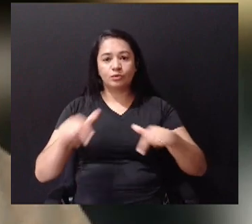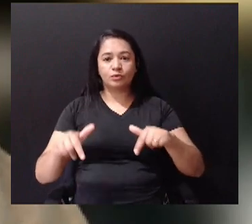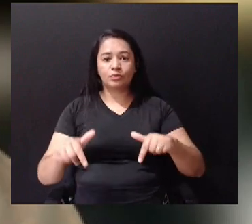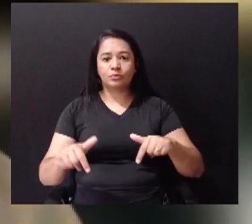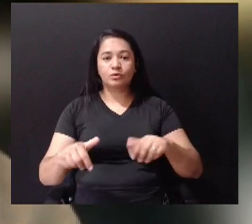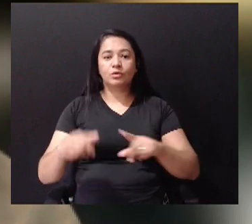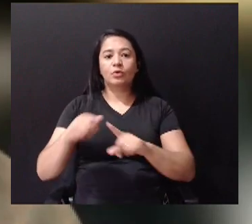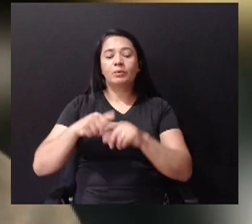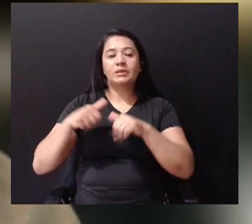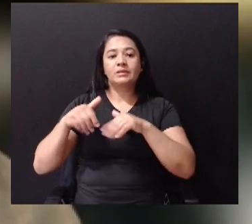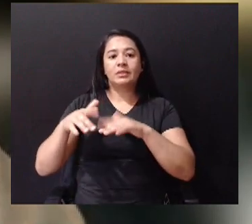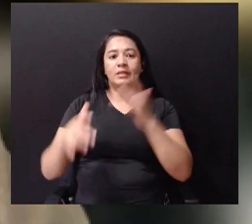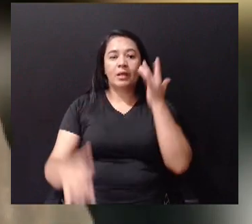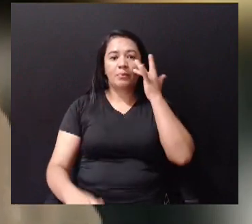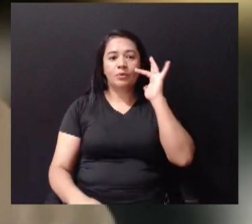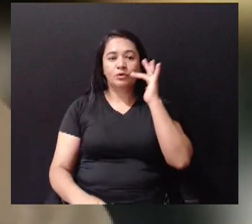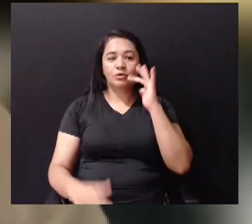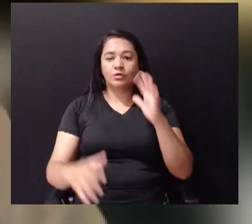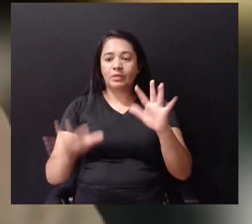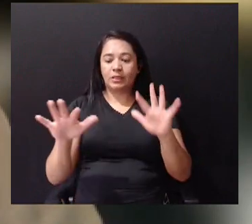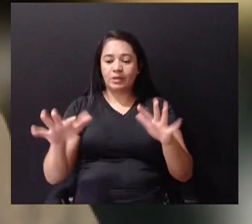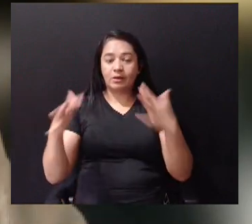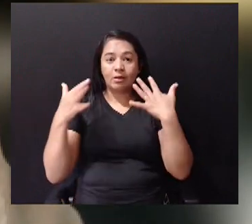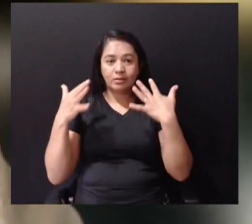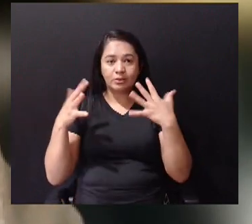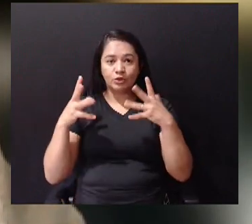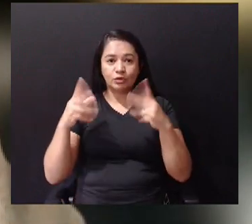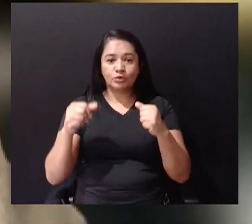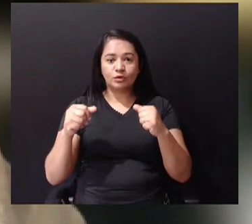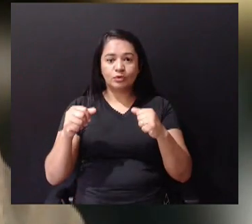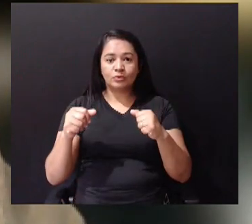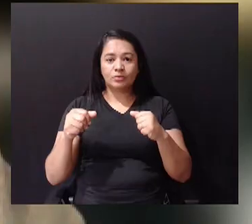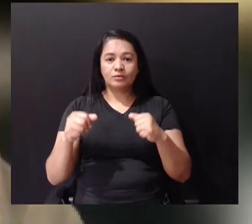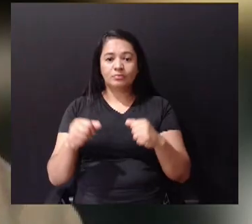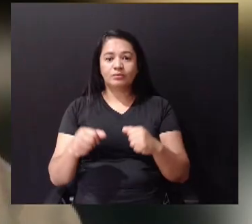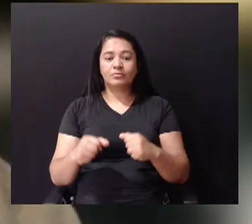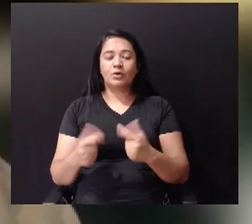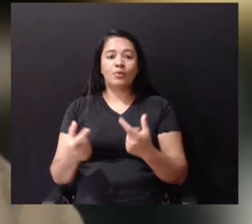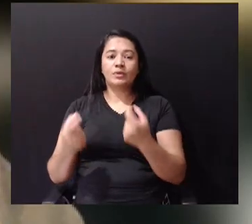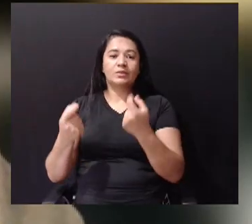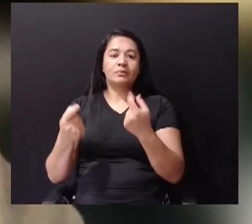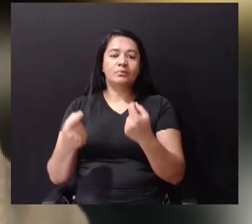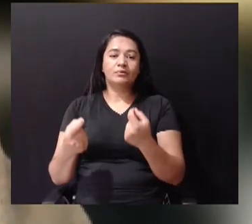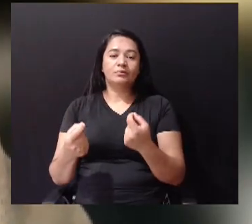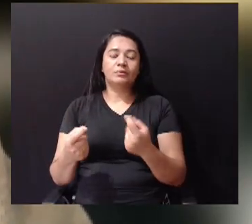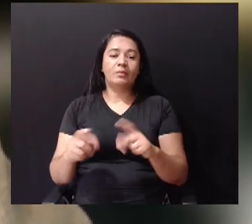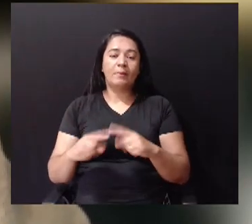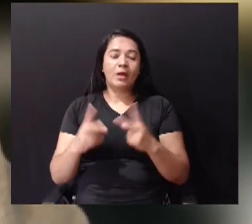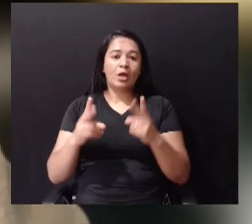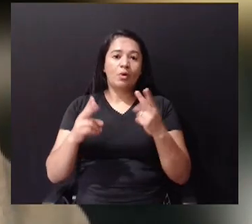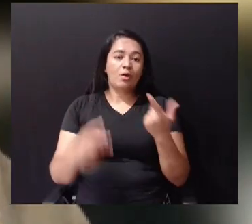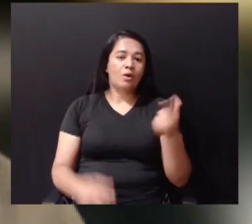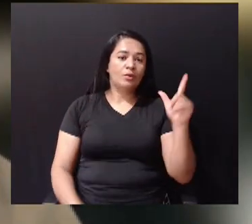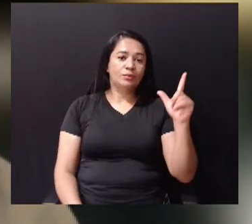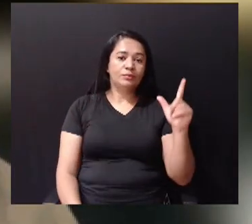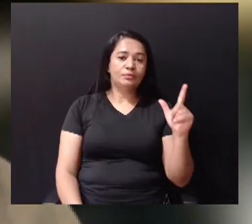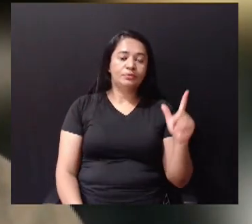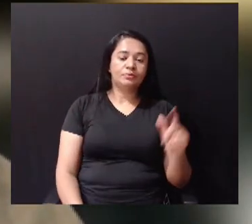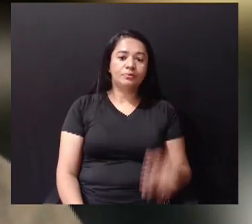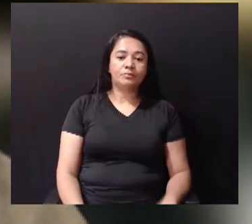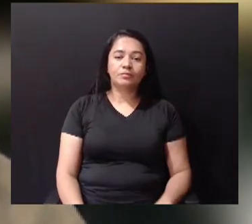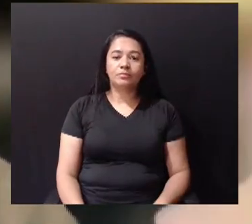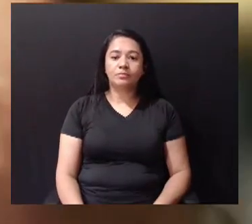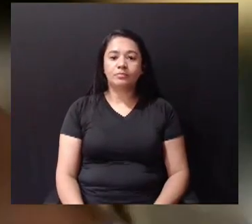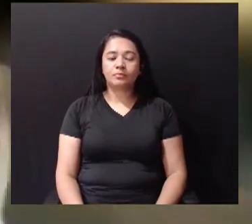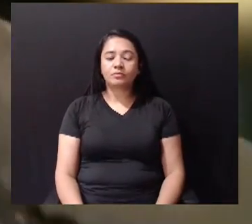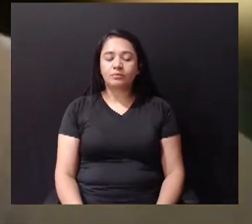chamar a atenção de todos esses aspectos. O medulloblastoma foi um exemplo, mas é igual, como eu coloquei desde o início. Talvez eu poderia repetir a mesma situação para outras